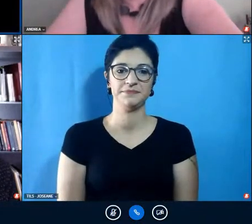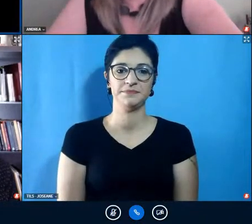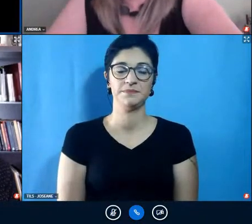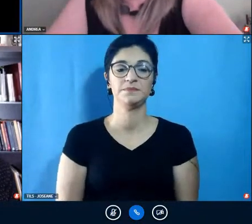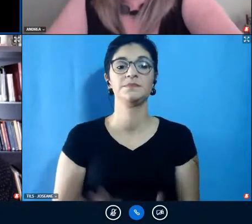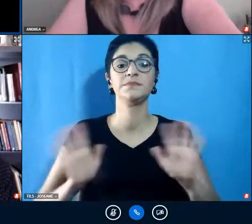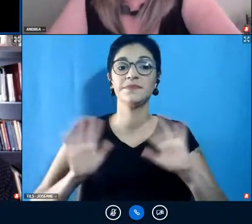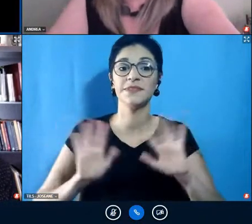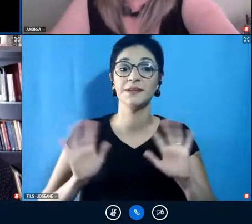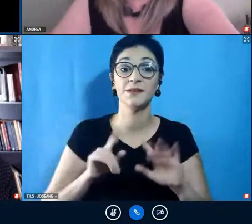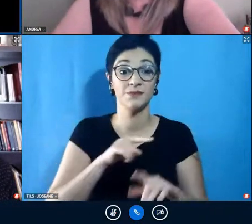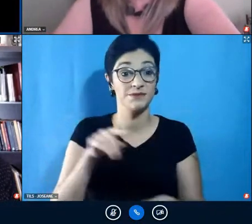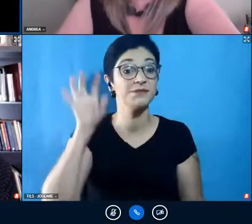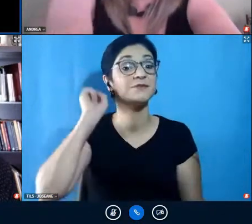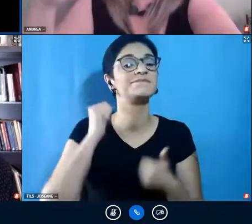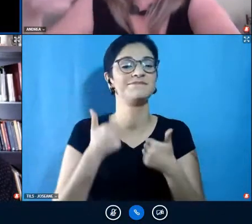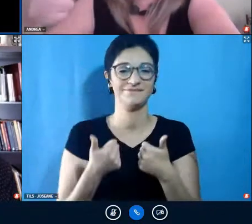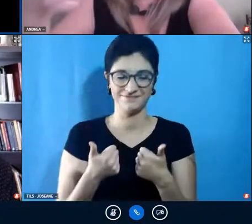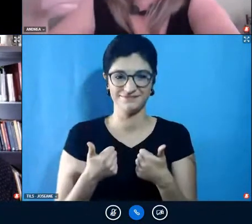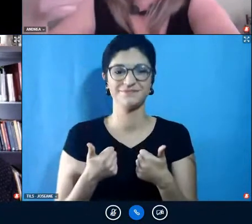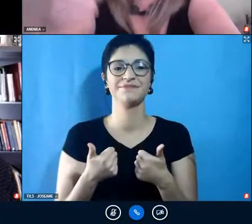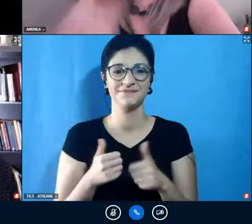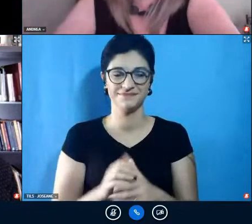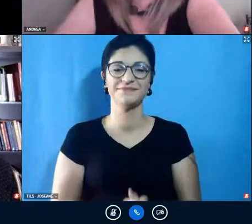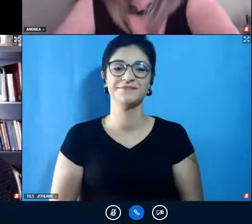Oi, pessoal, estão me ouvindo agora?